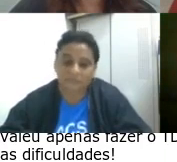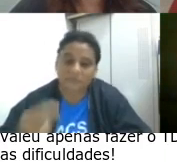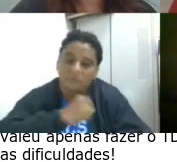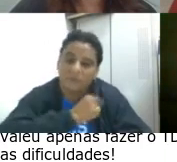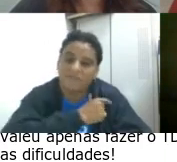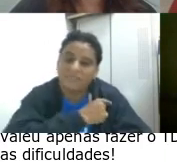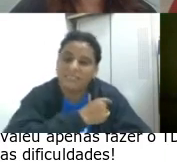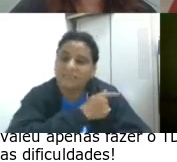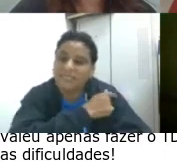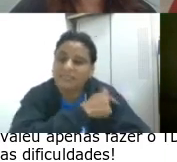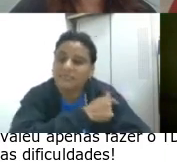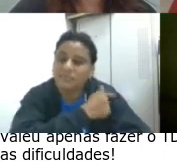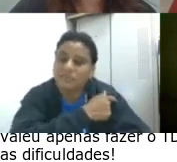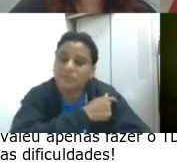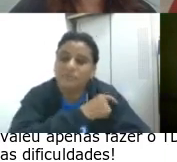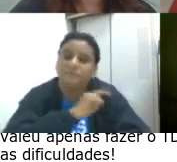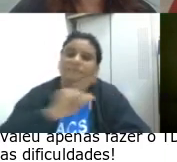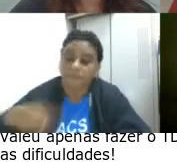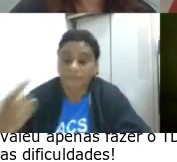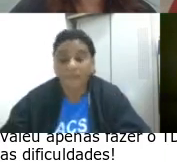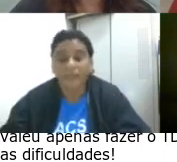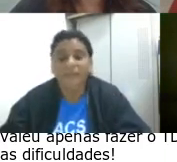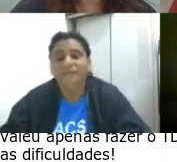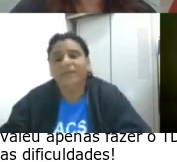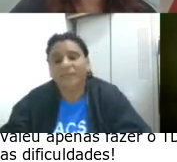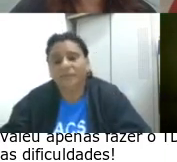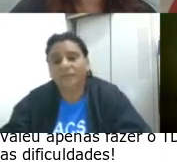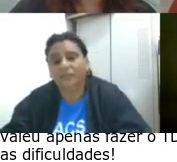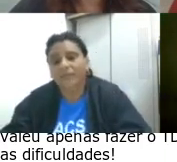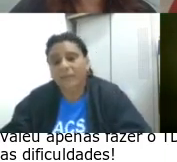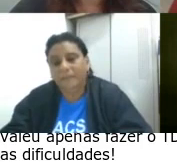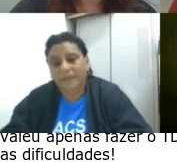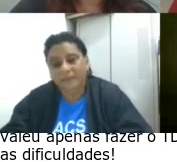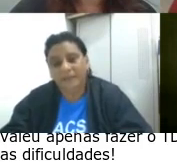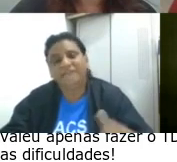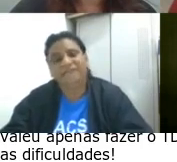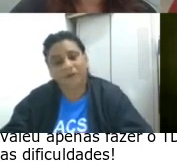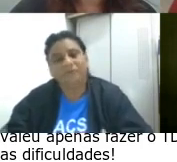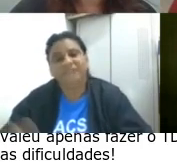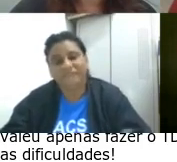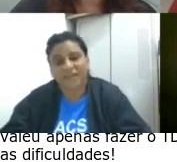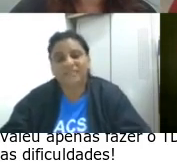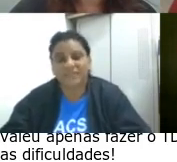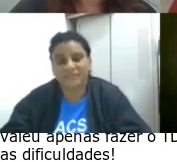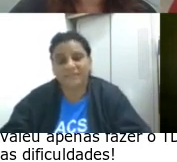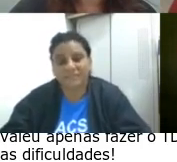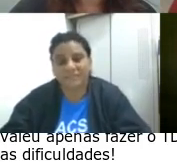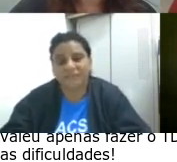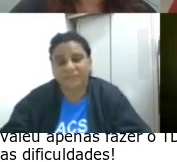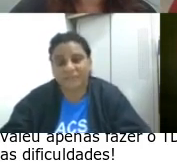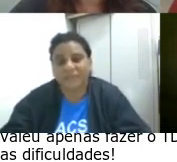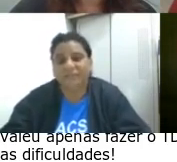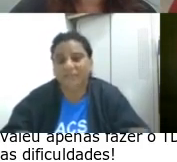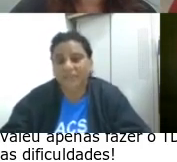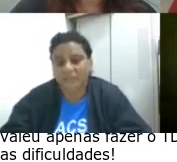tomou a vacina mas ela não estourou e aí ficar de olho pra que ele volte e faça essa vacina